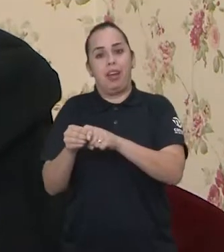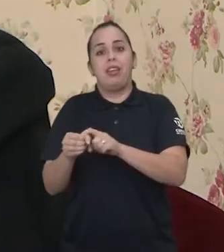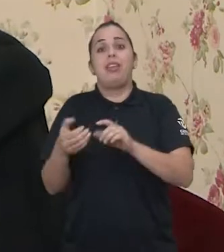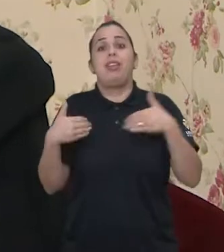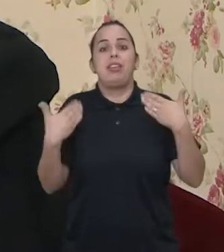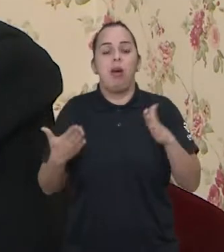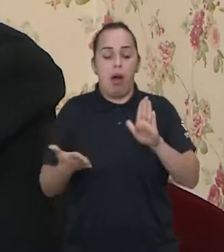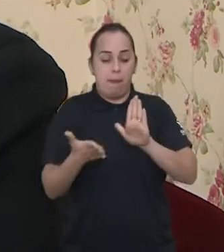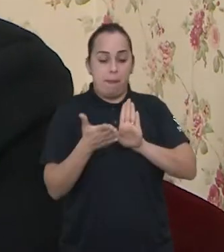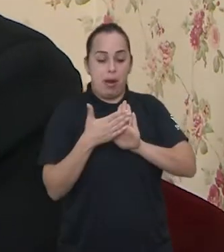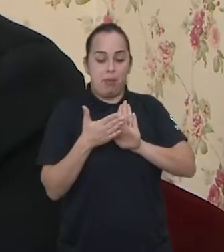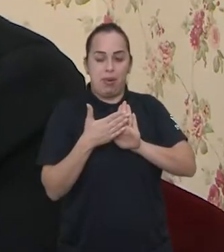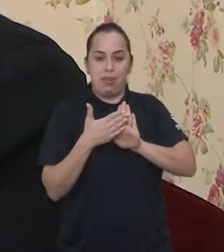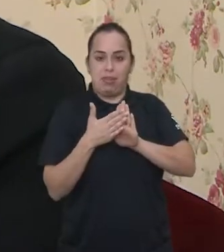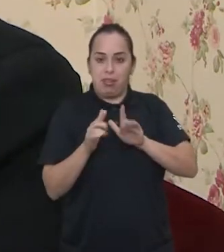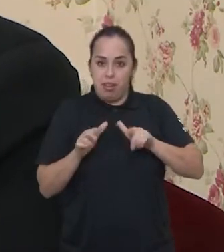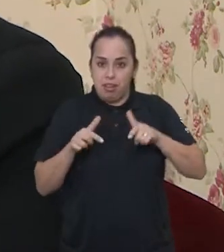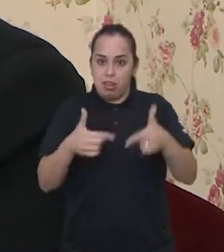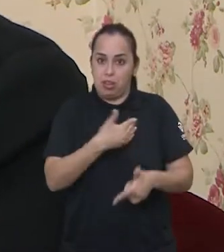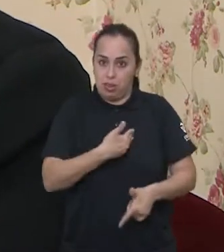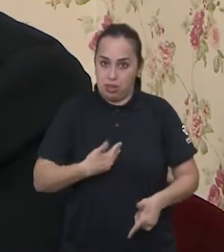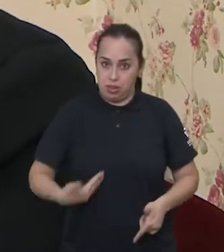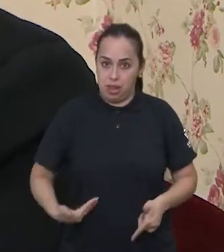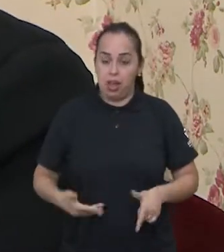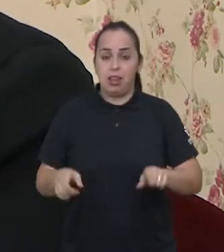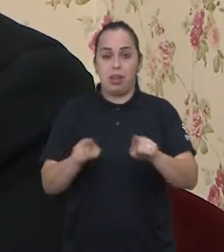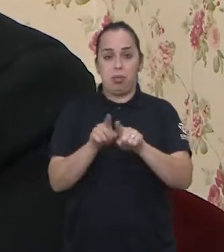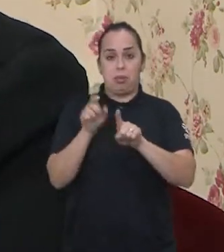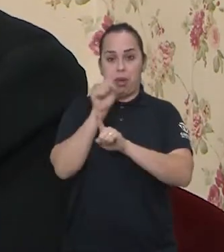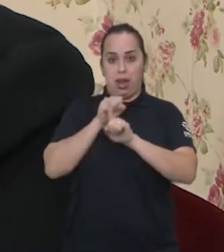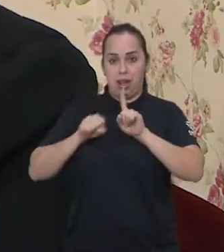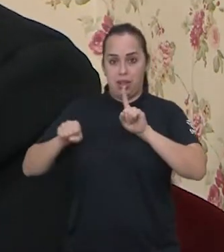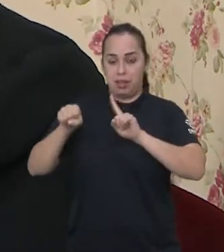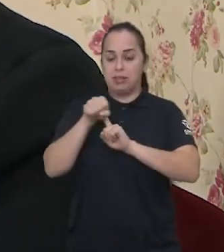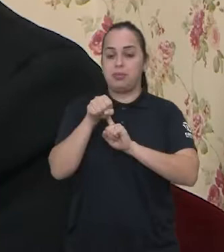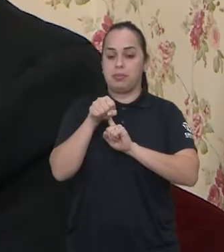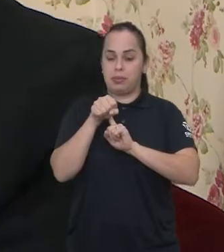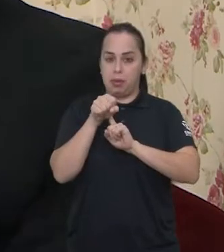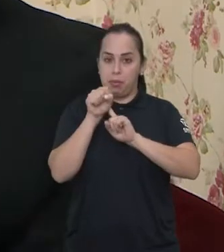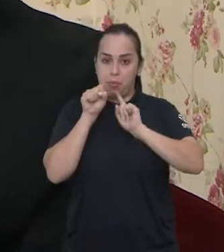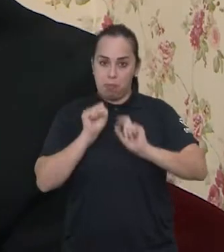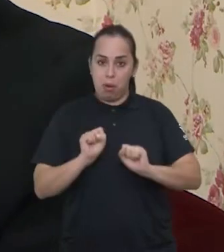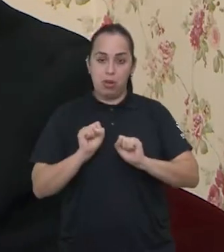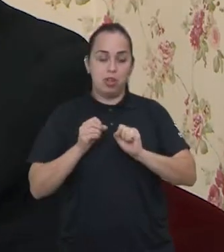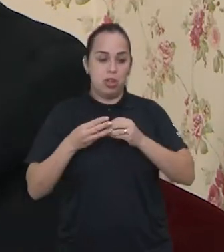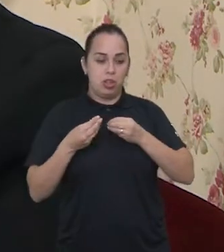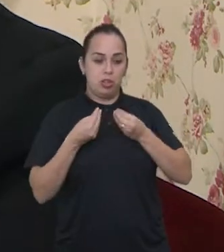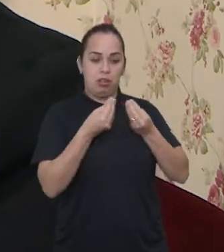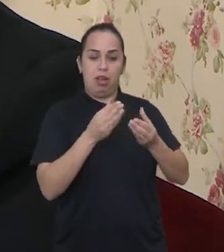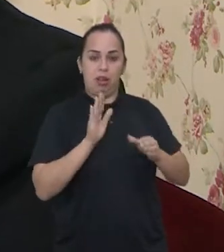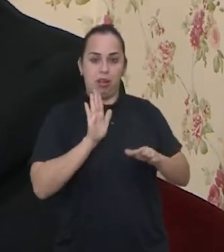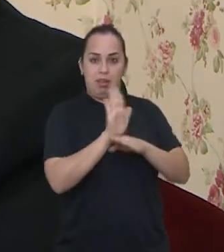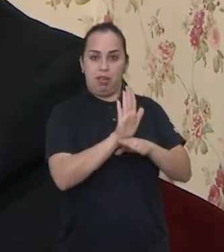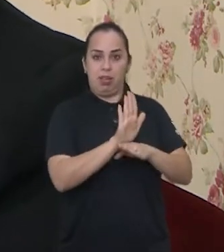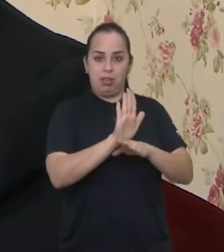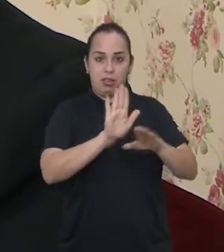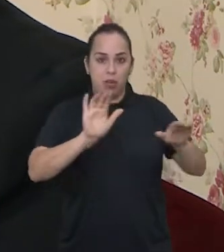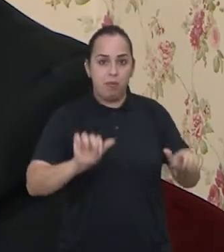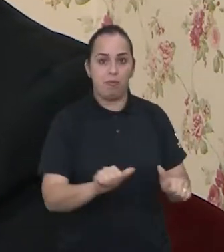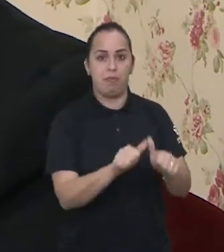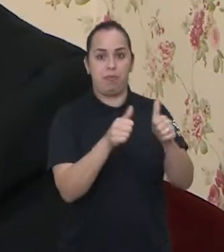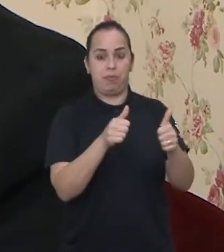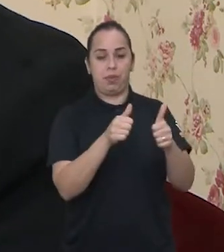ter um um retrocesso a proposta é que as políticas públicas EA sociedade articulada